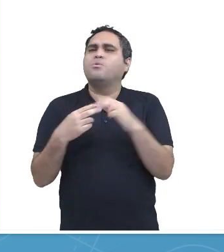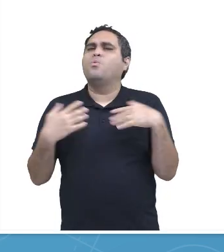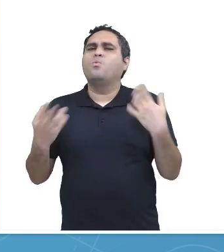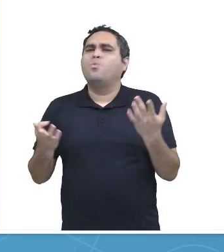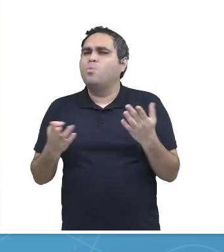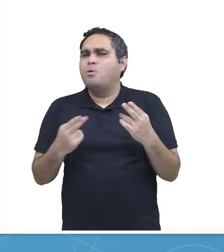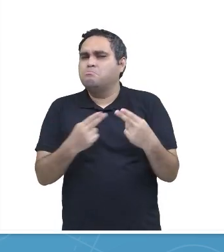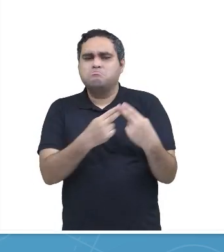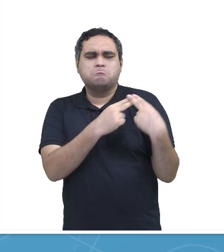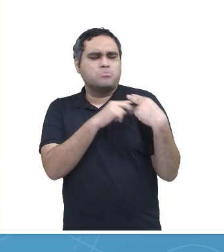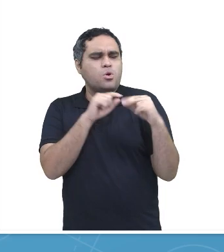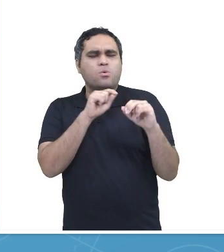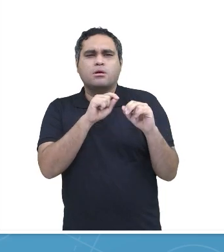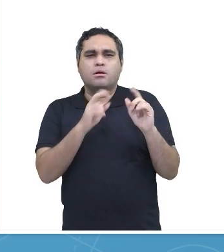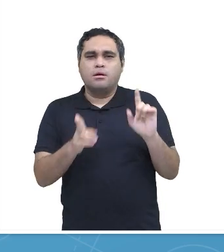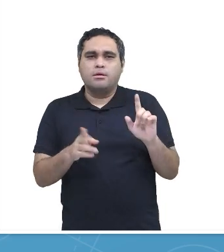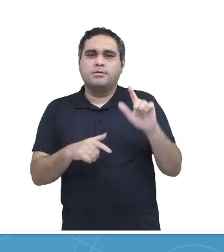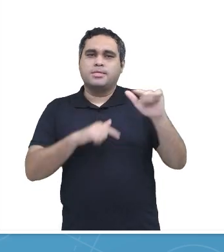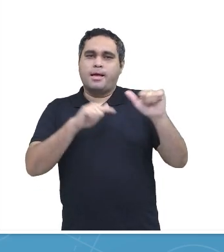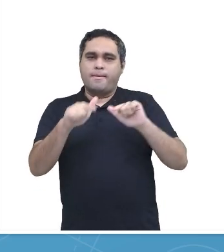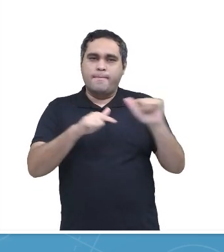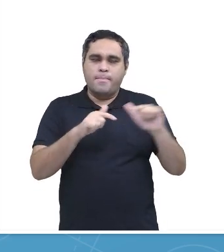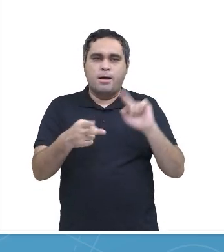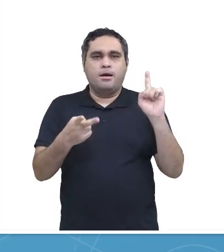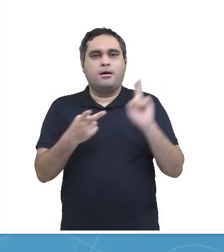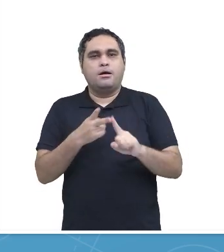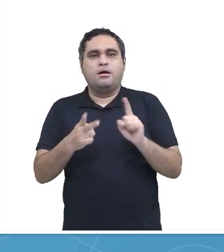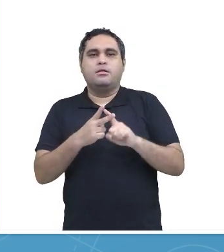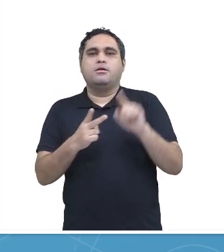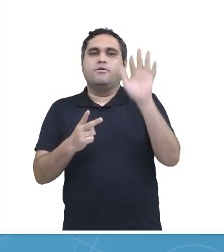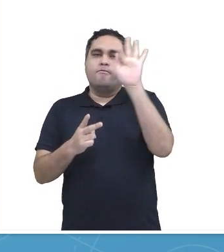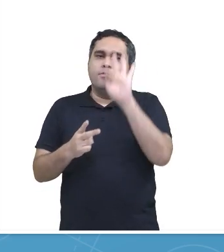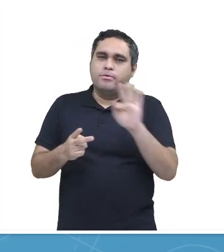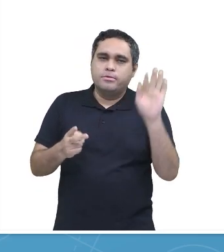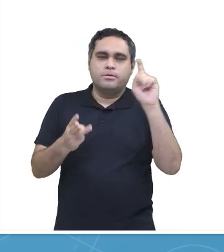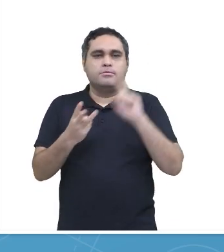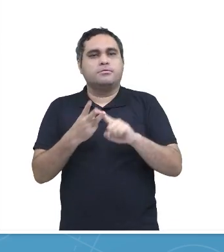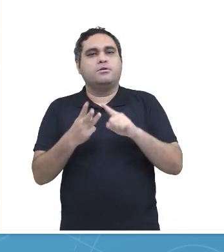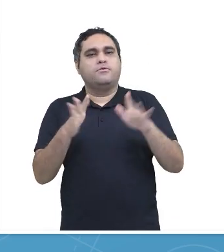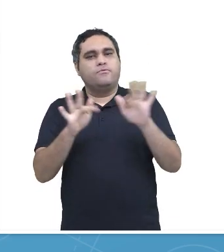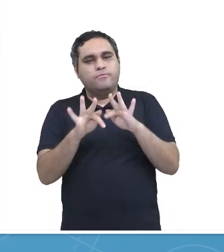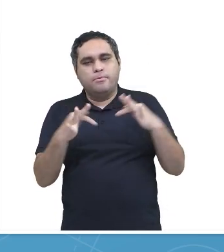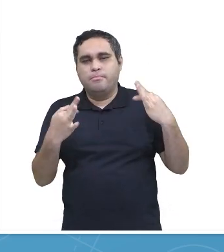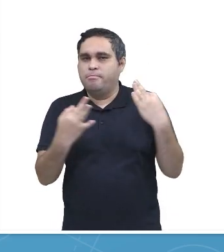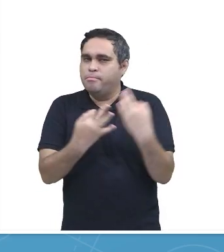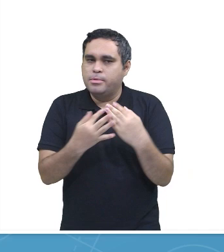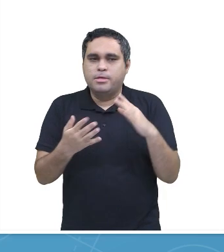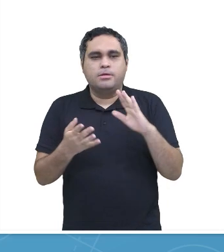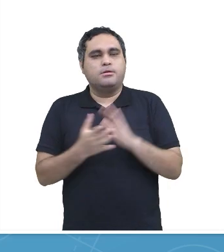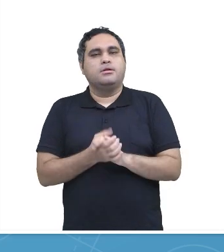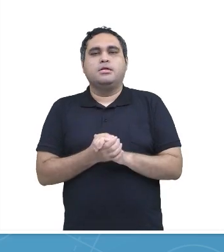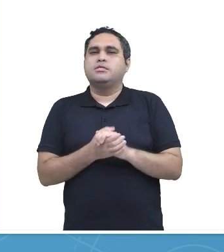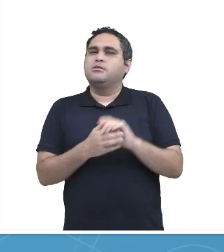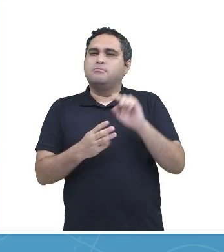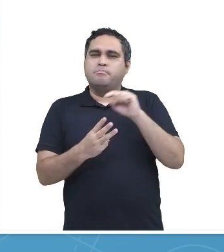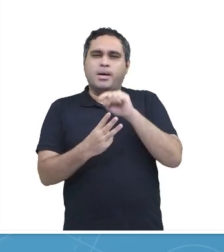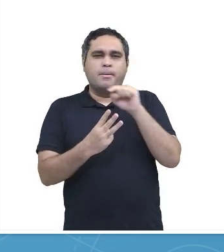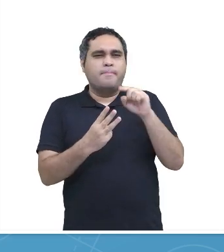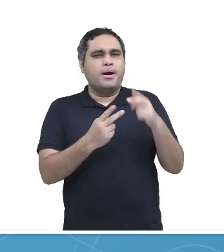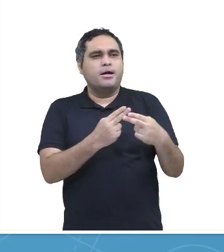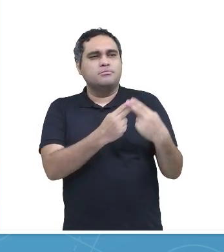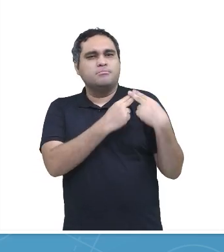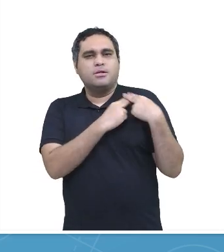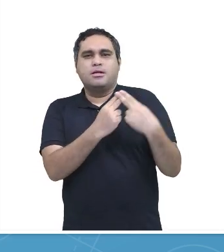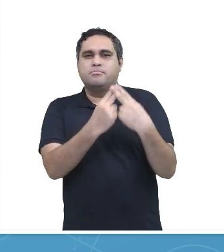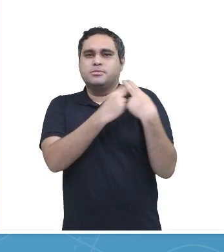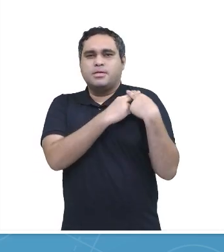vida do adulto? Trabalho, faculdade, família, certo? Então, esses são